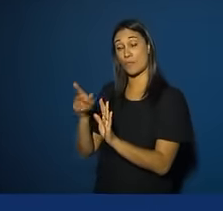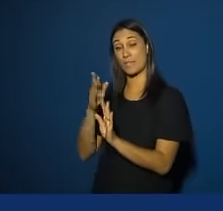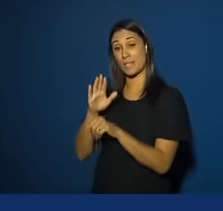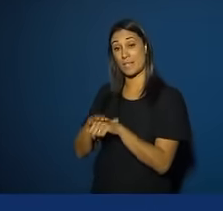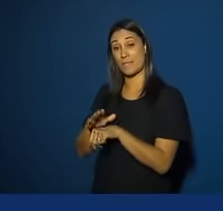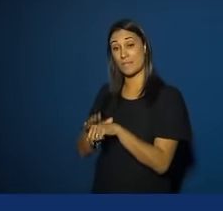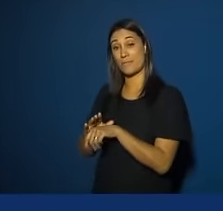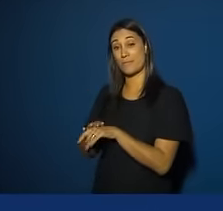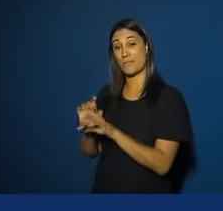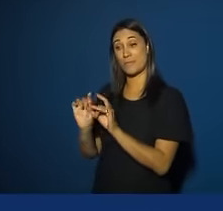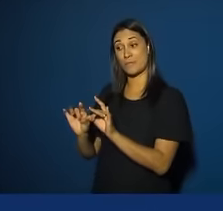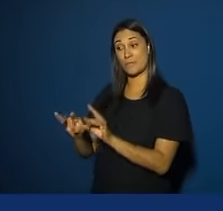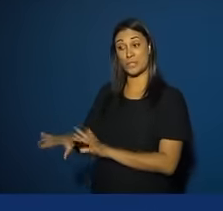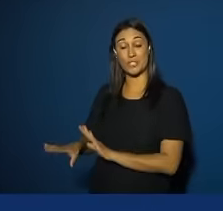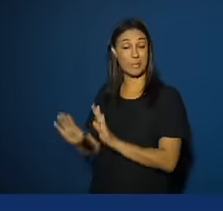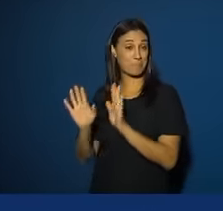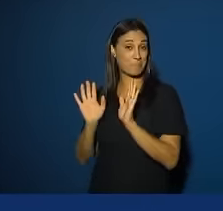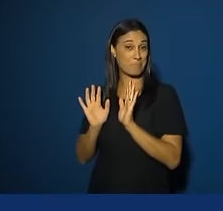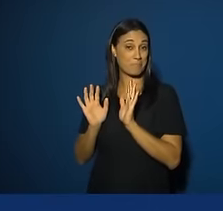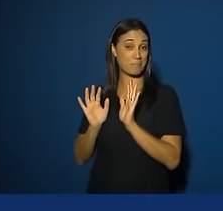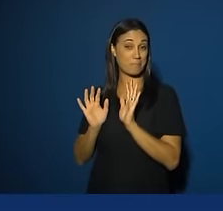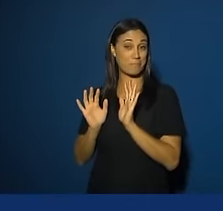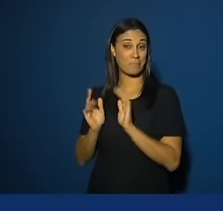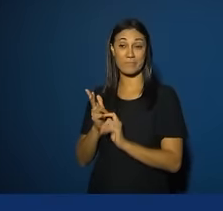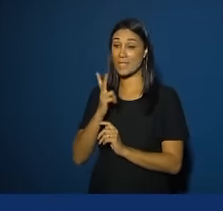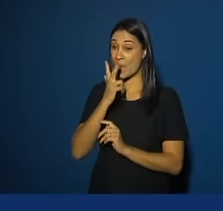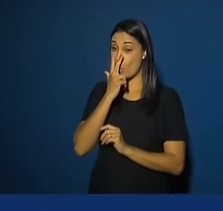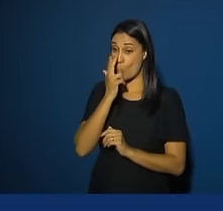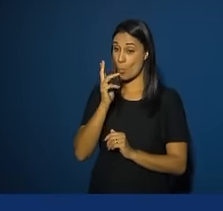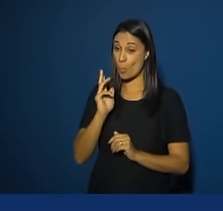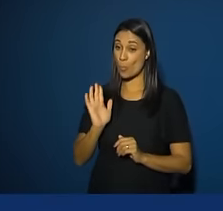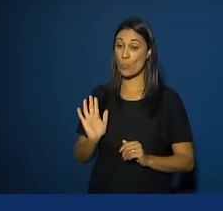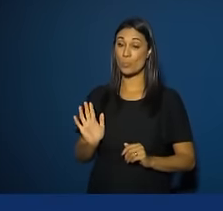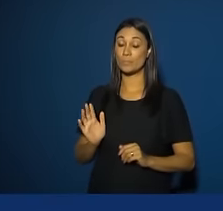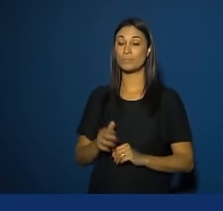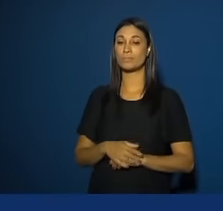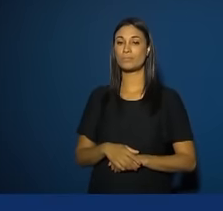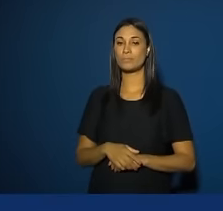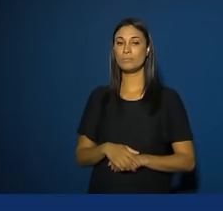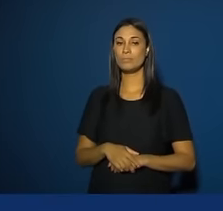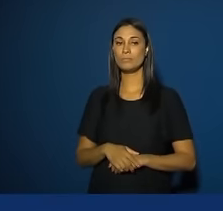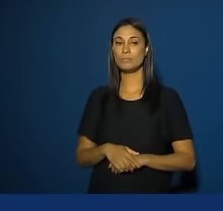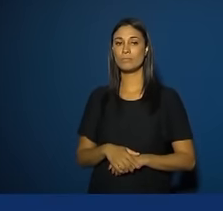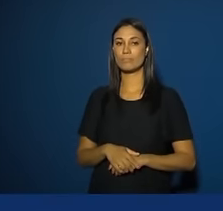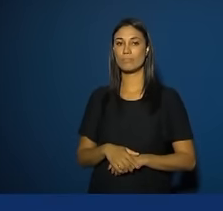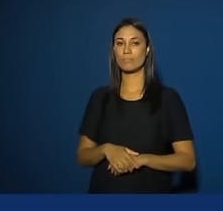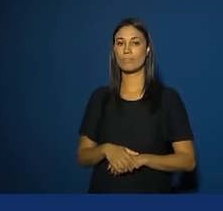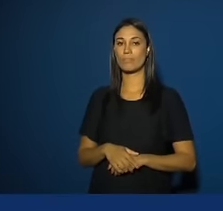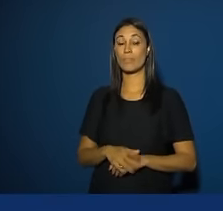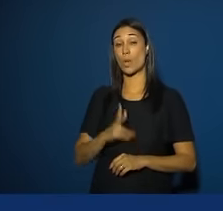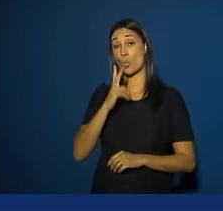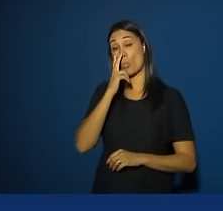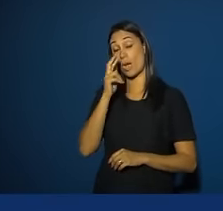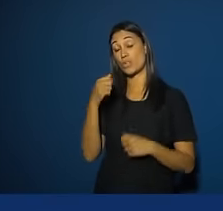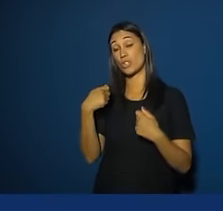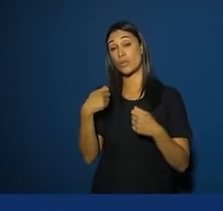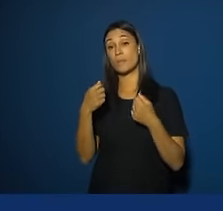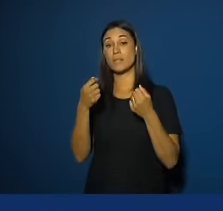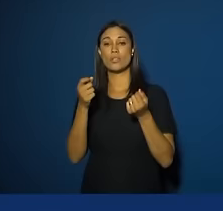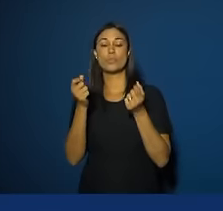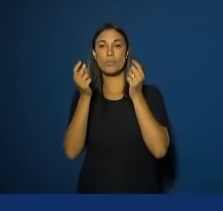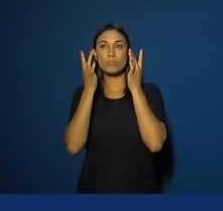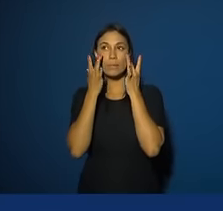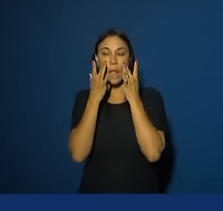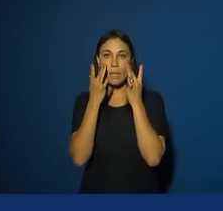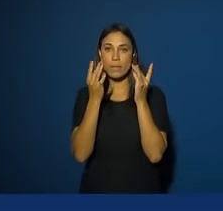né e eu acho que a gente tem que se at um pouco ao fatos né